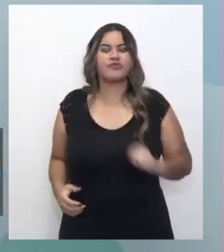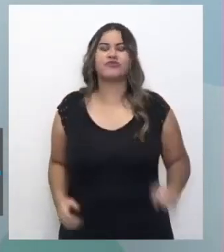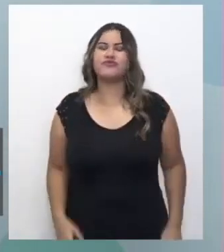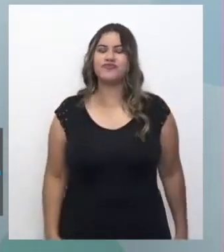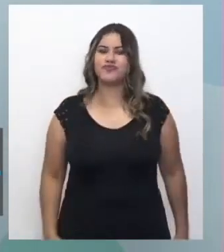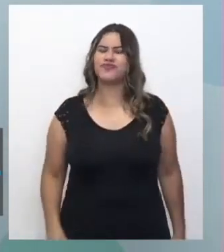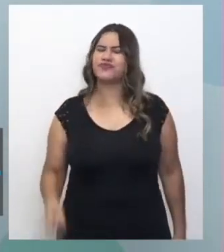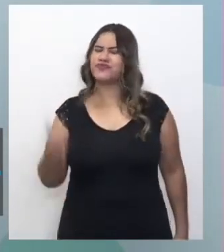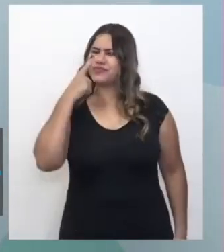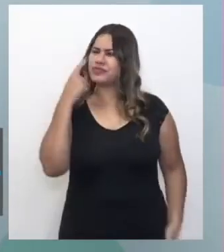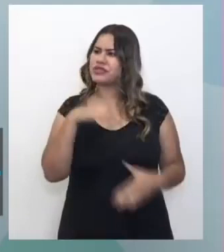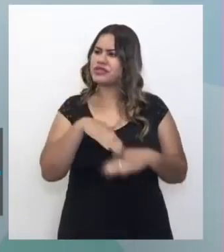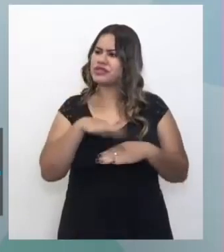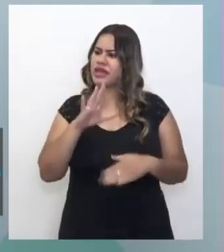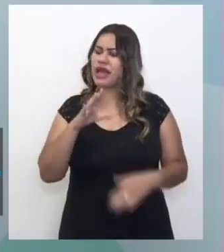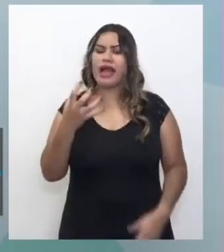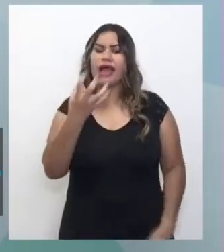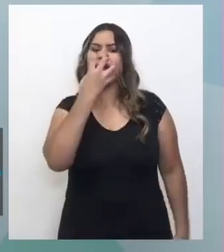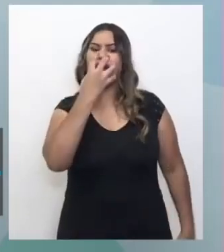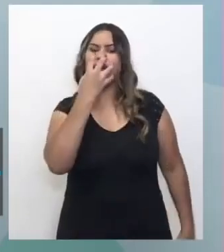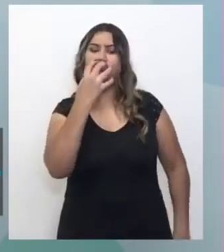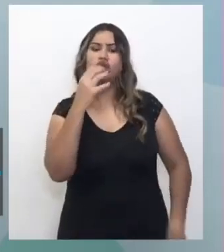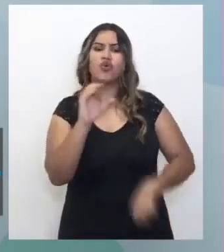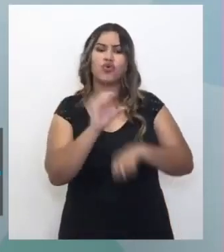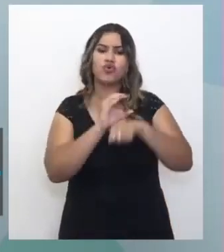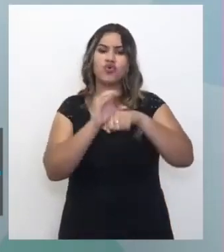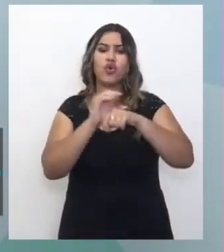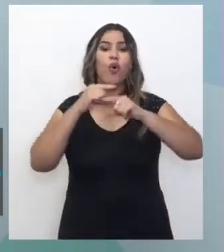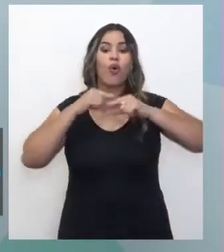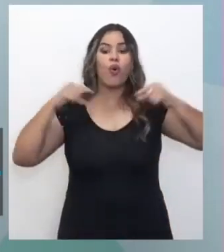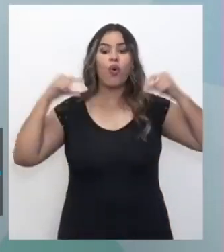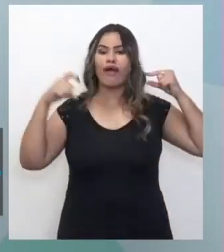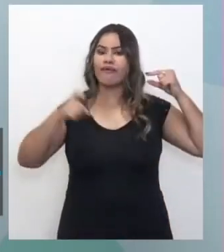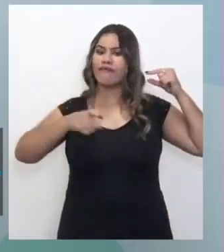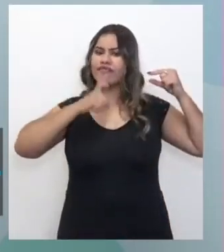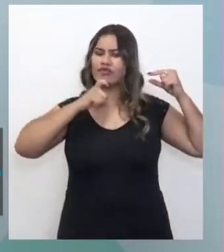que mais. Cachorro cinza com coleira verde.